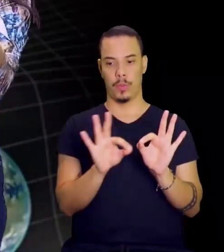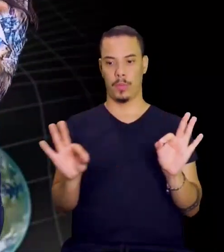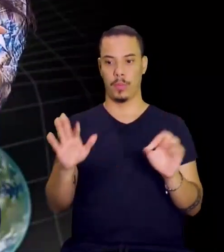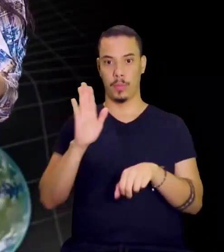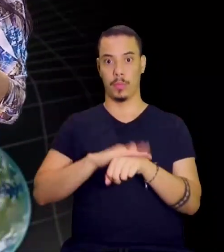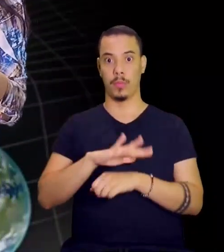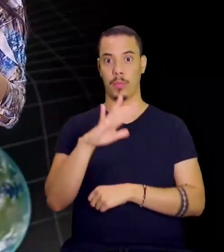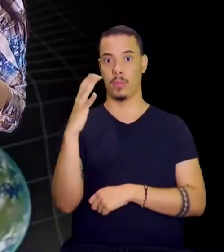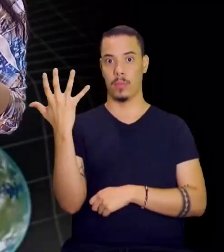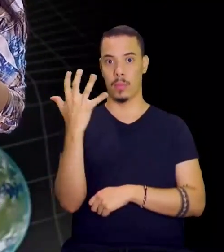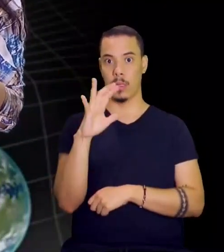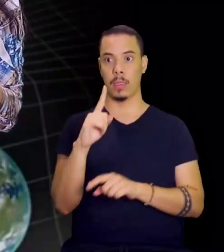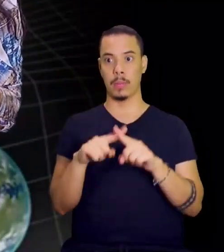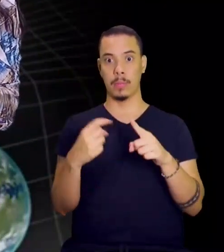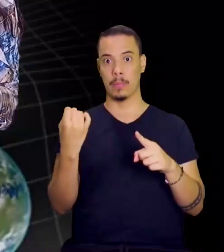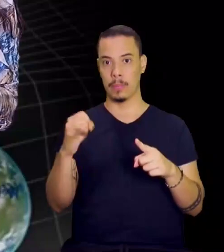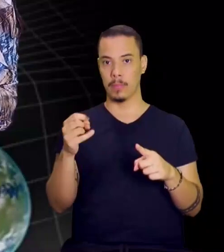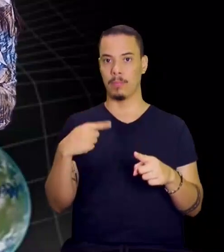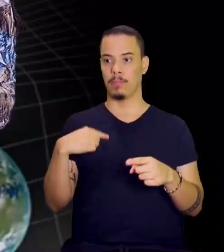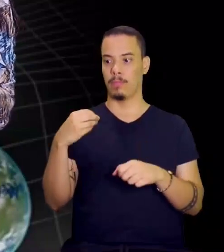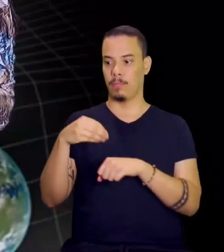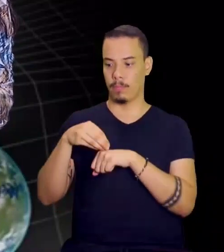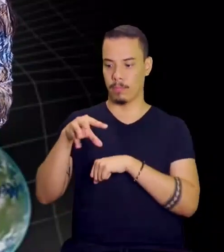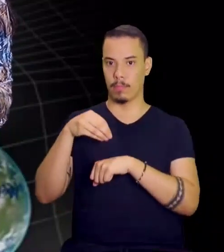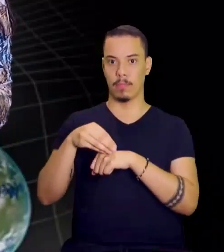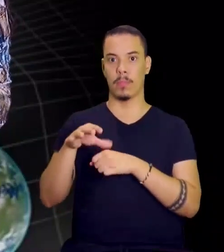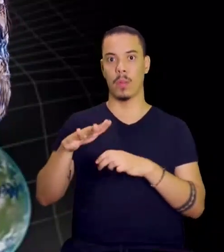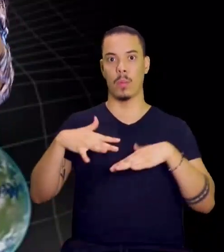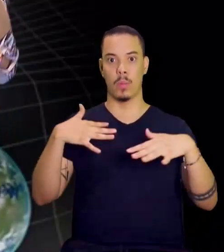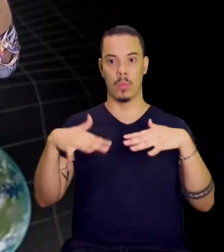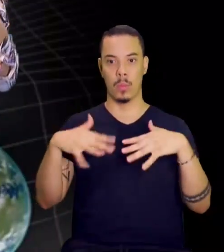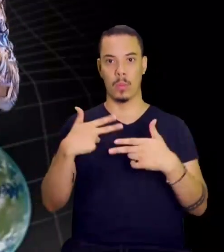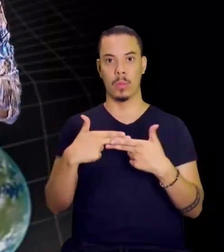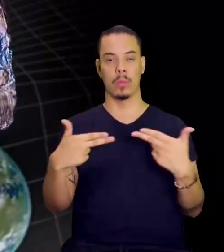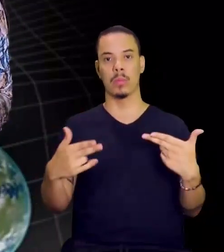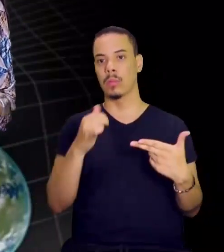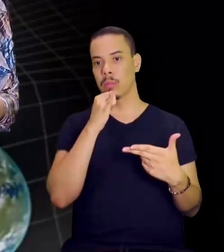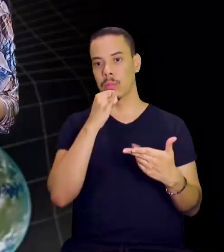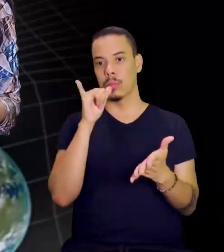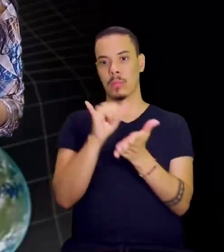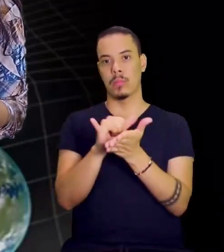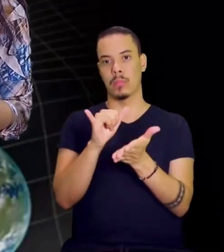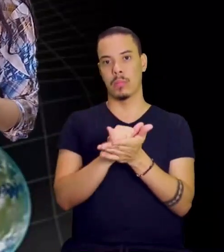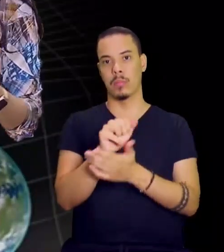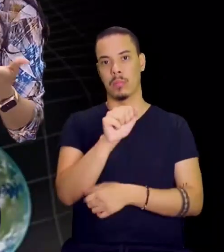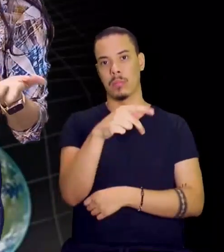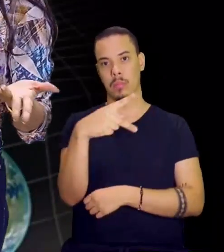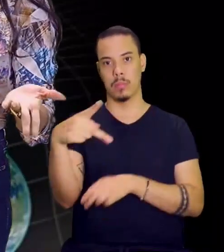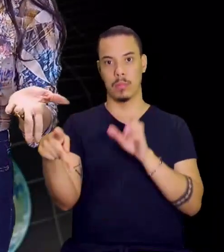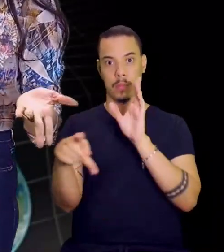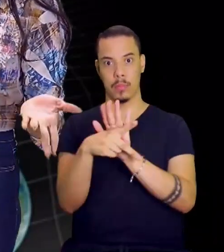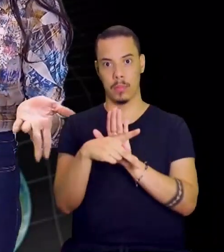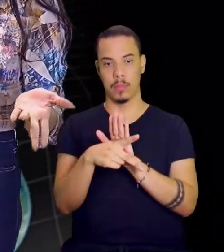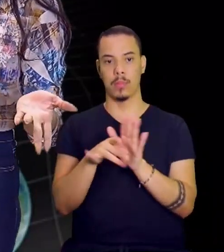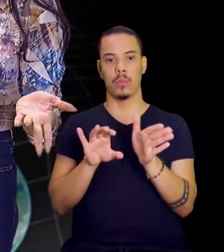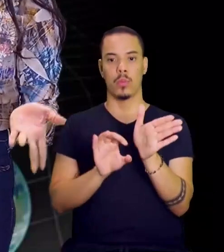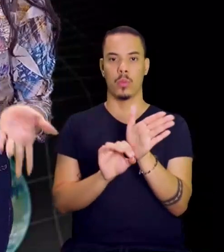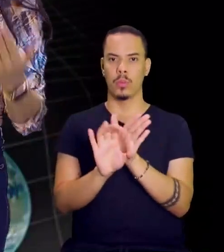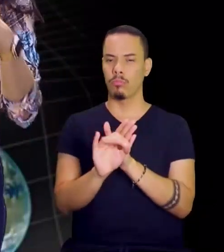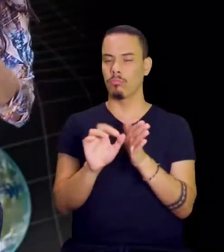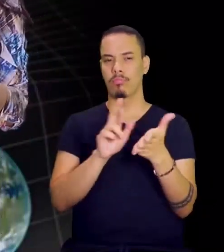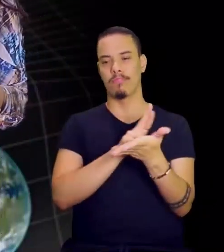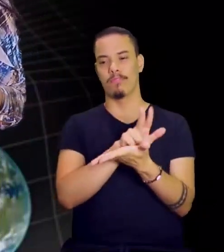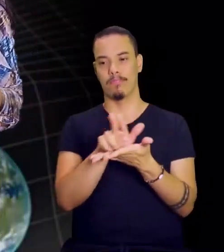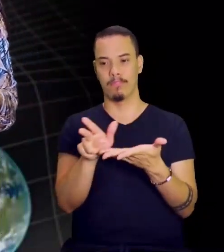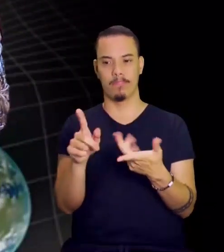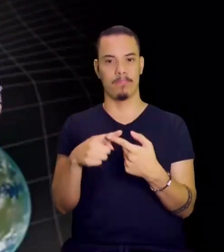a partir do momento que você precisa orientar o movimento de alguma coisa, como está lá no aplicativo do Google Maps e outros aplicativos, né? Justamente.